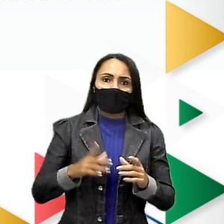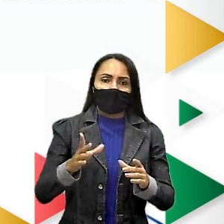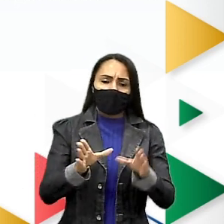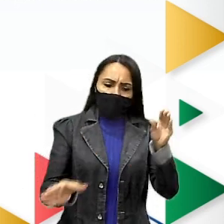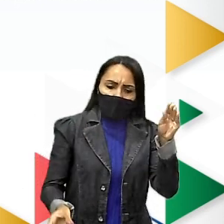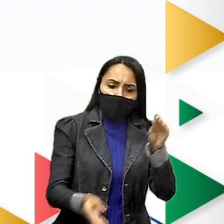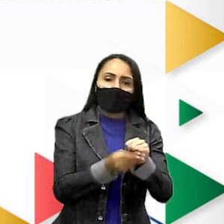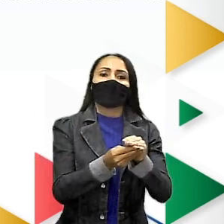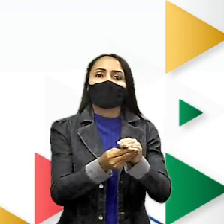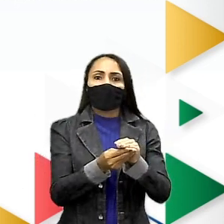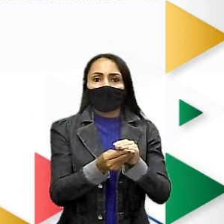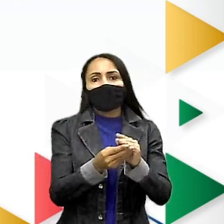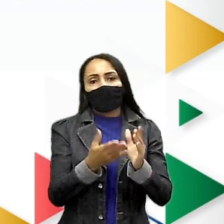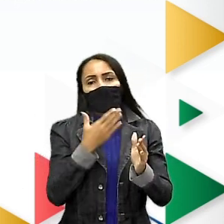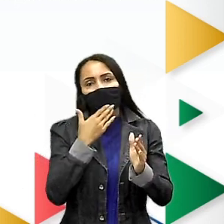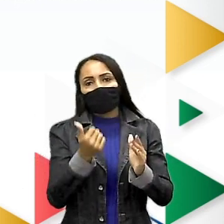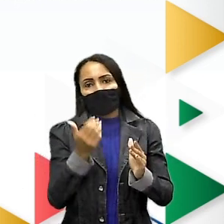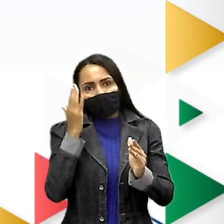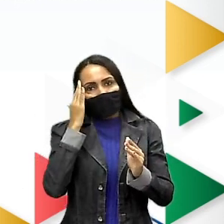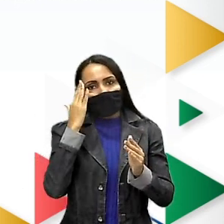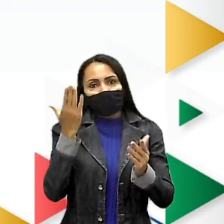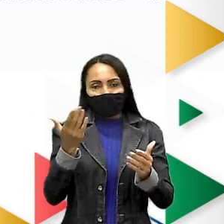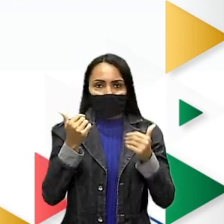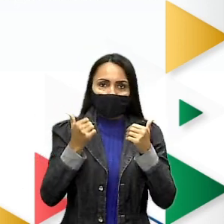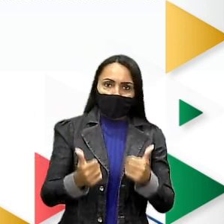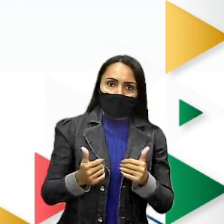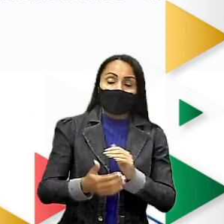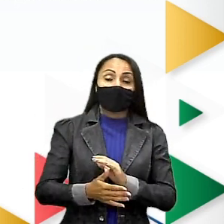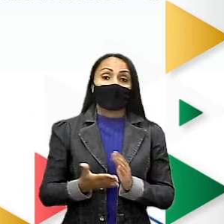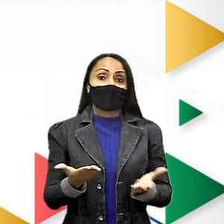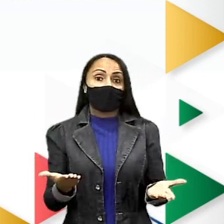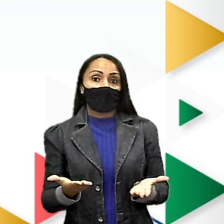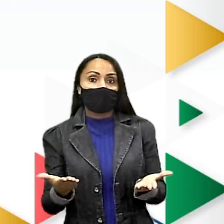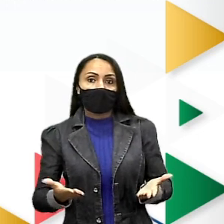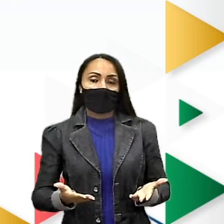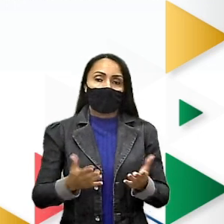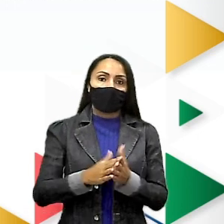científica reduzindo esse valor, tranquilo? Agora, perceba,